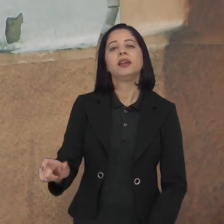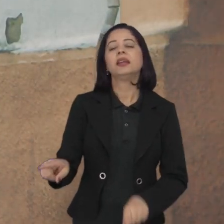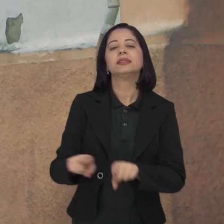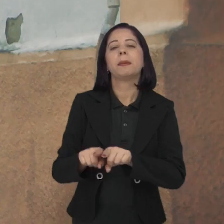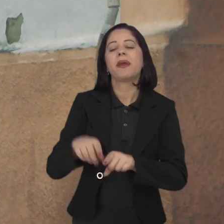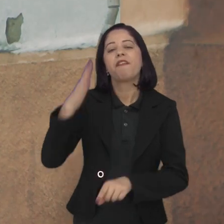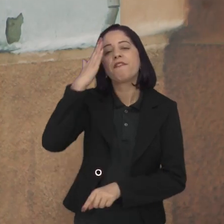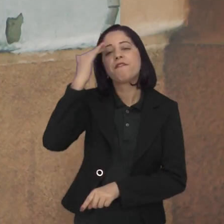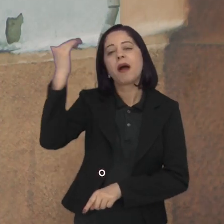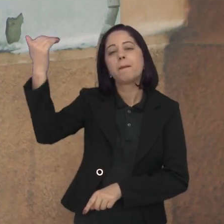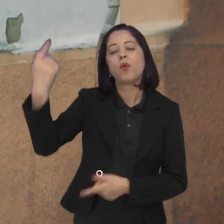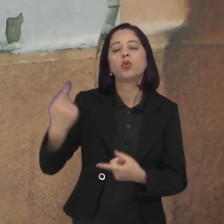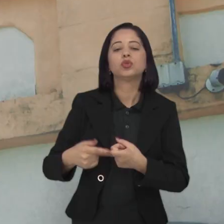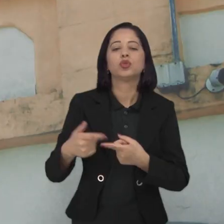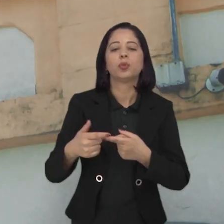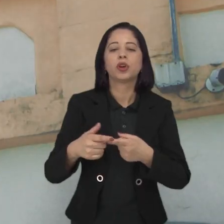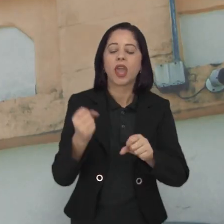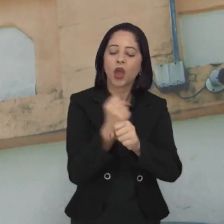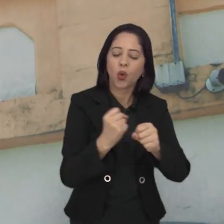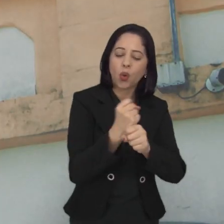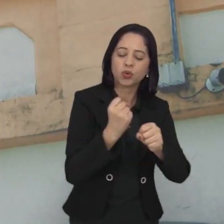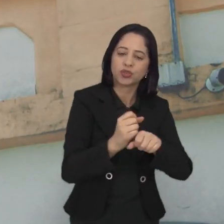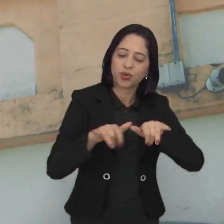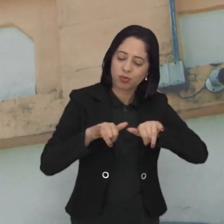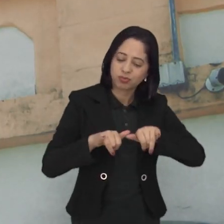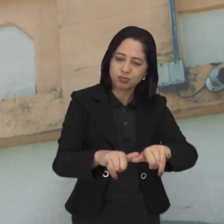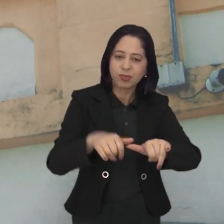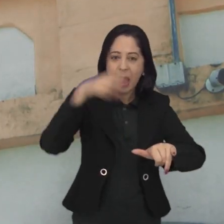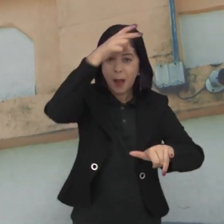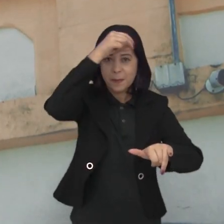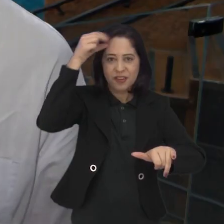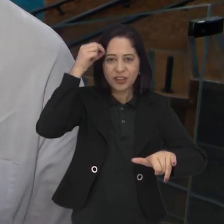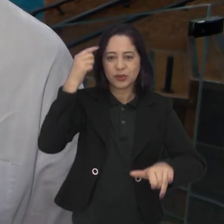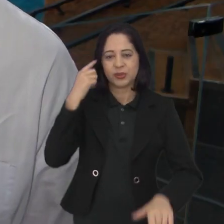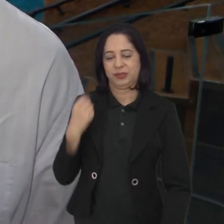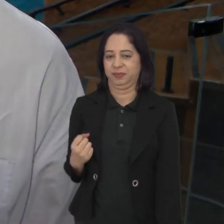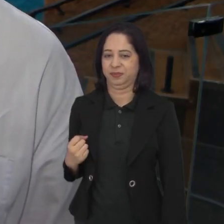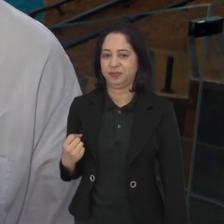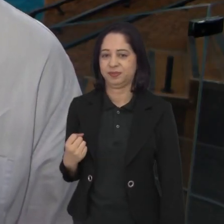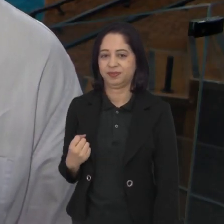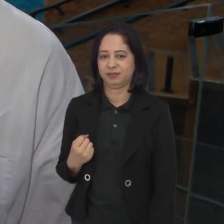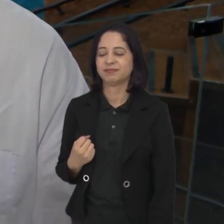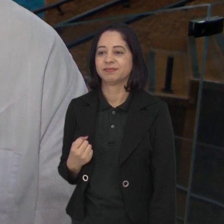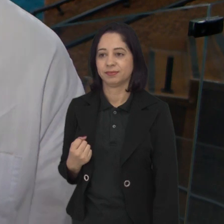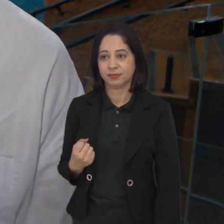pelo empenho nas obras públicas, como a construção do mercado municipal. Foi ele que